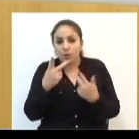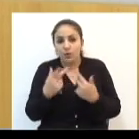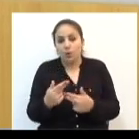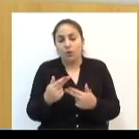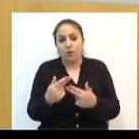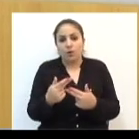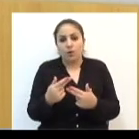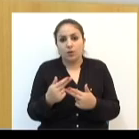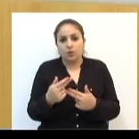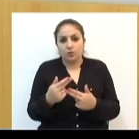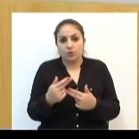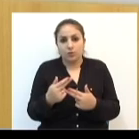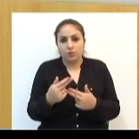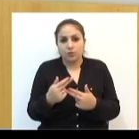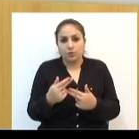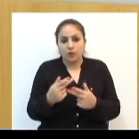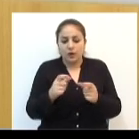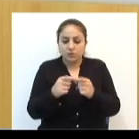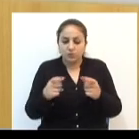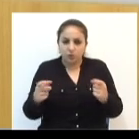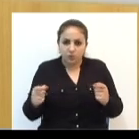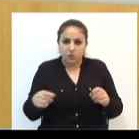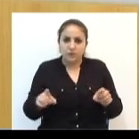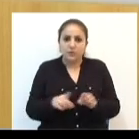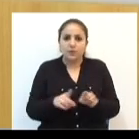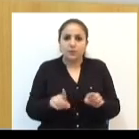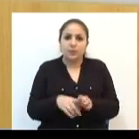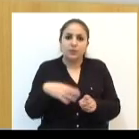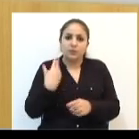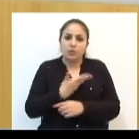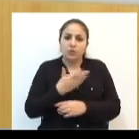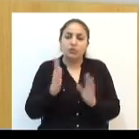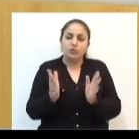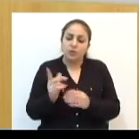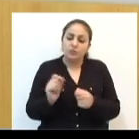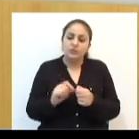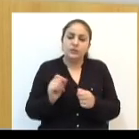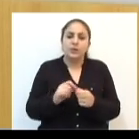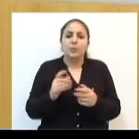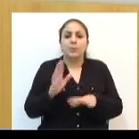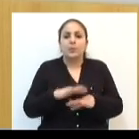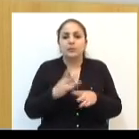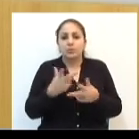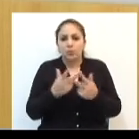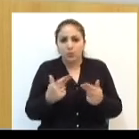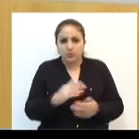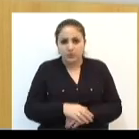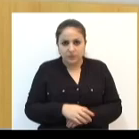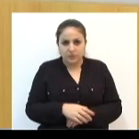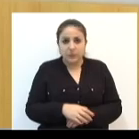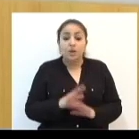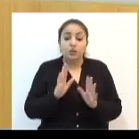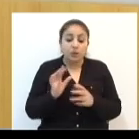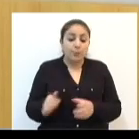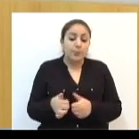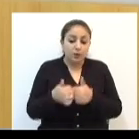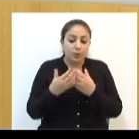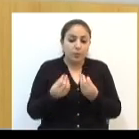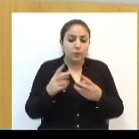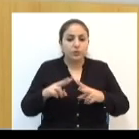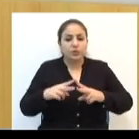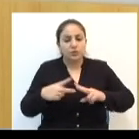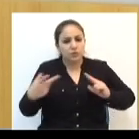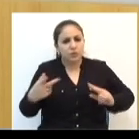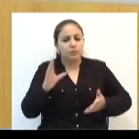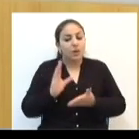disso a genética pode fazer, já tem feito, né? A nossa empresa e outras que estão por aí, mas a gente já tem muito a melhorar na genética e a gente acredita